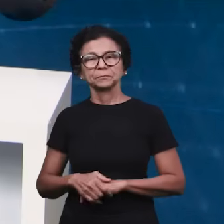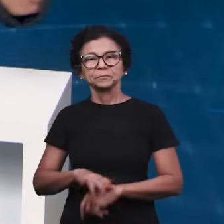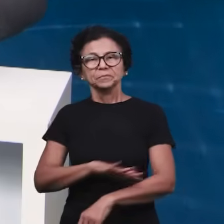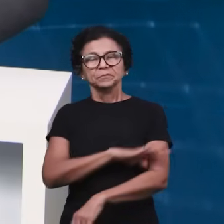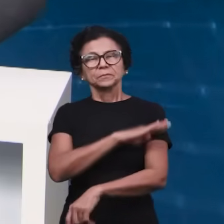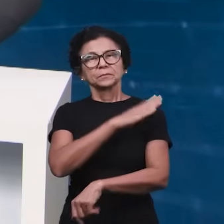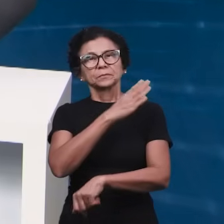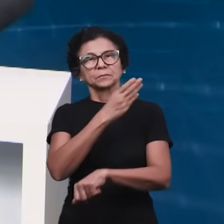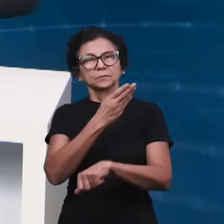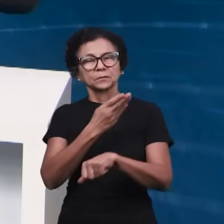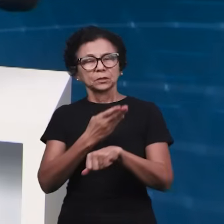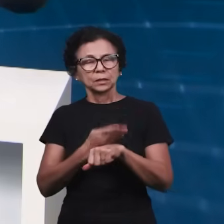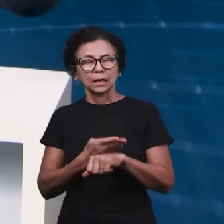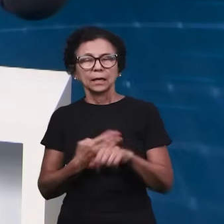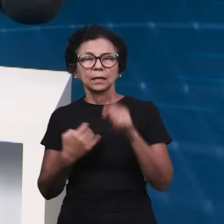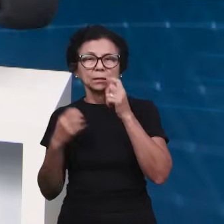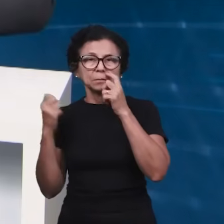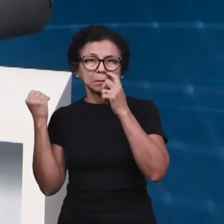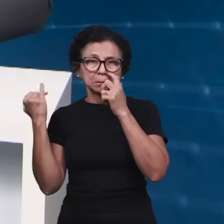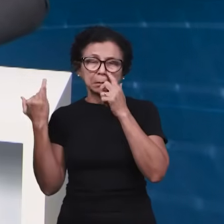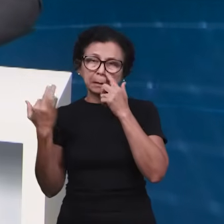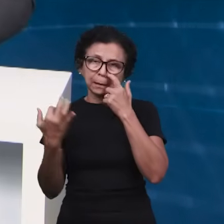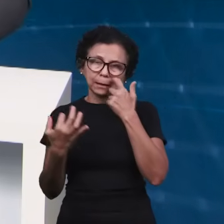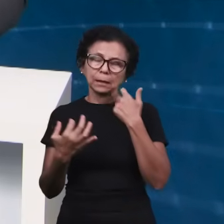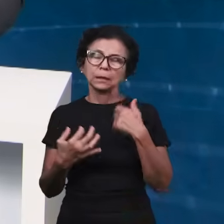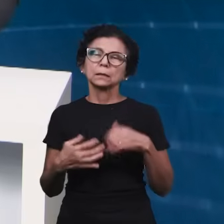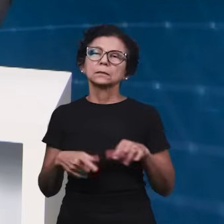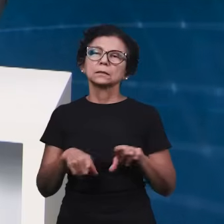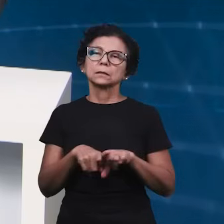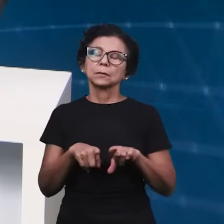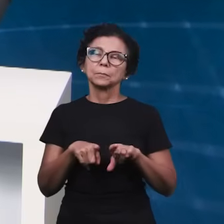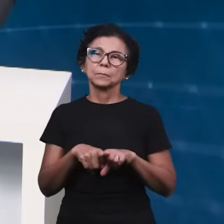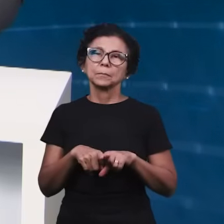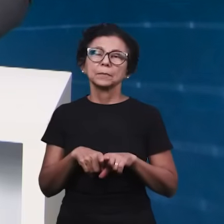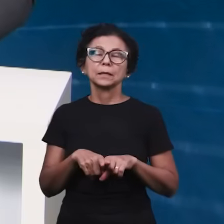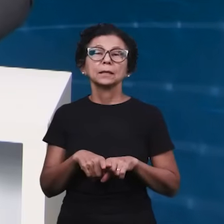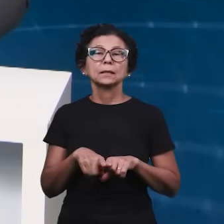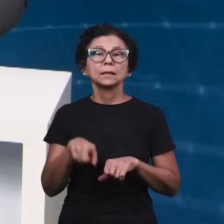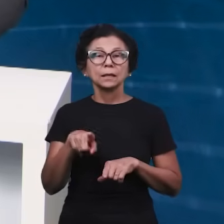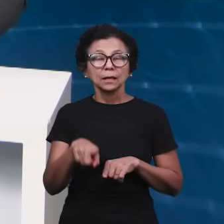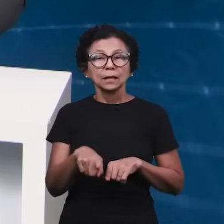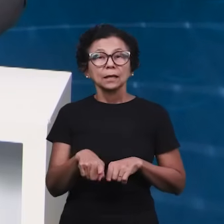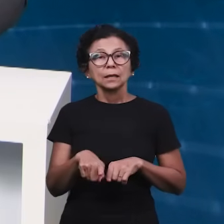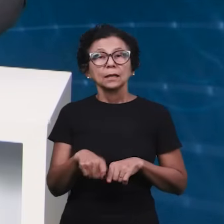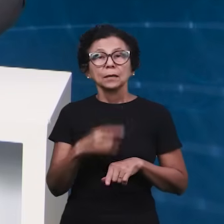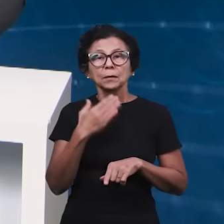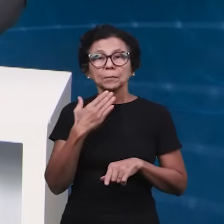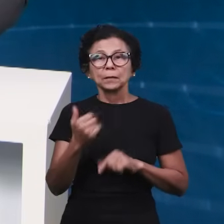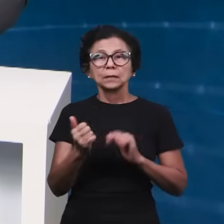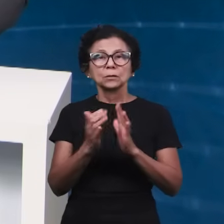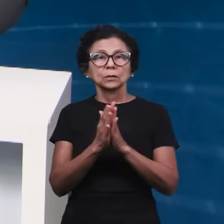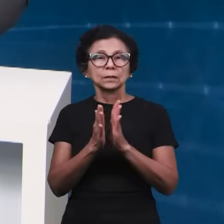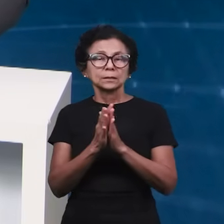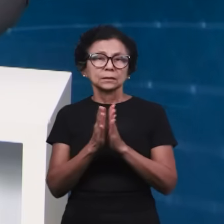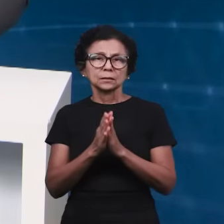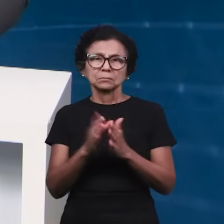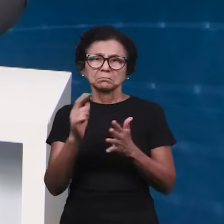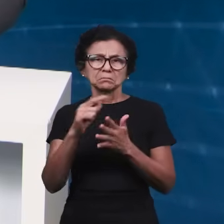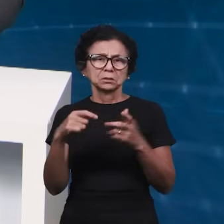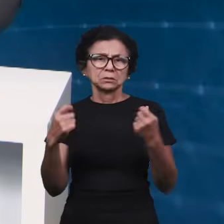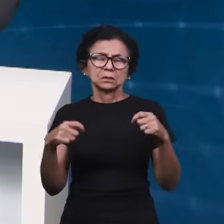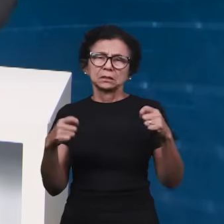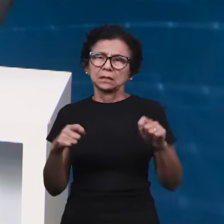pela manhã, tarde, à noite, pode ligar de madrugada também. Ligue e receba a sua oração. Fale ali a